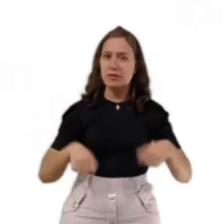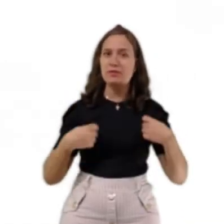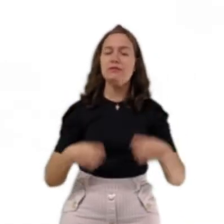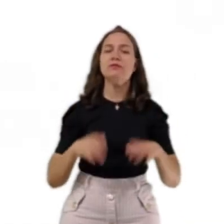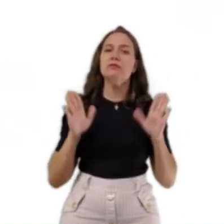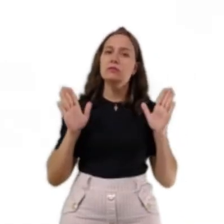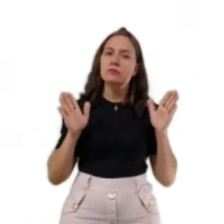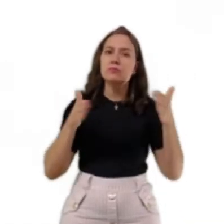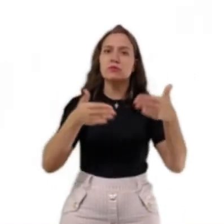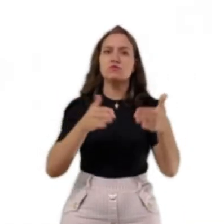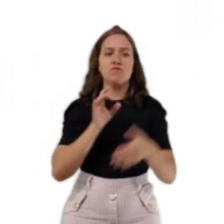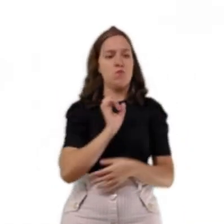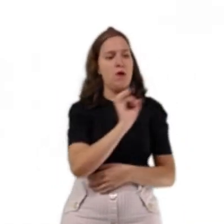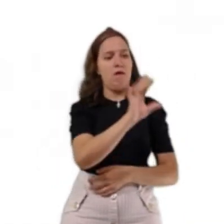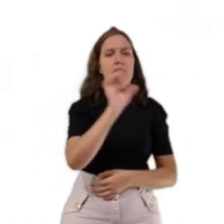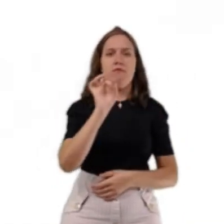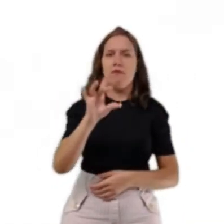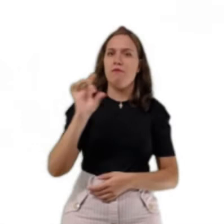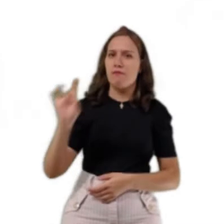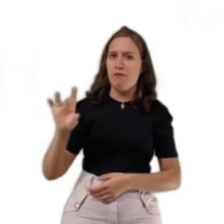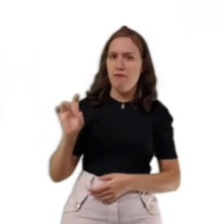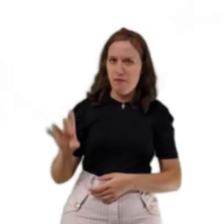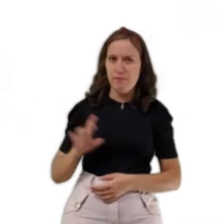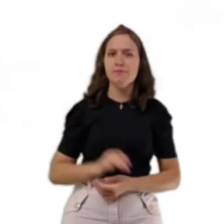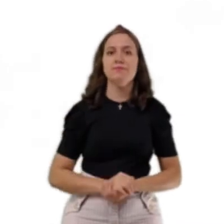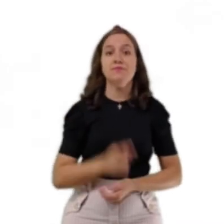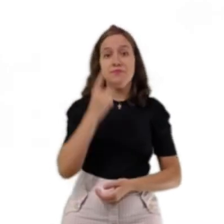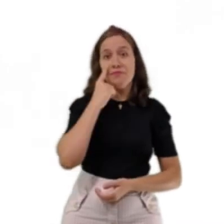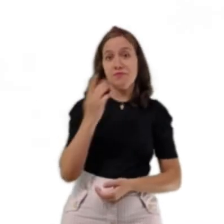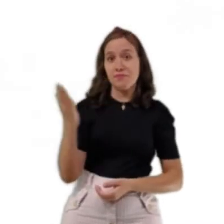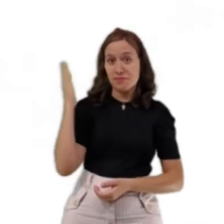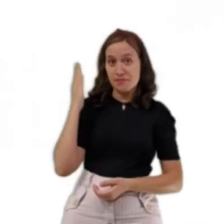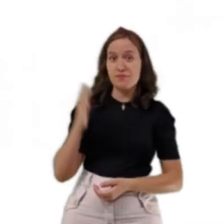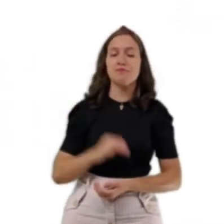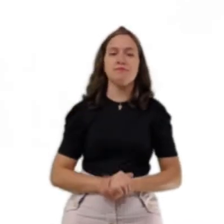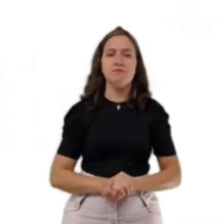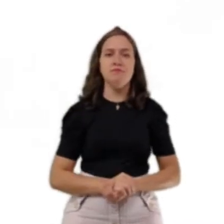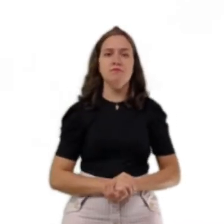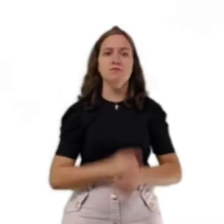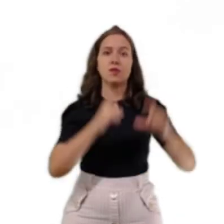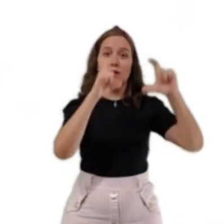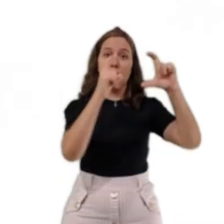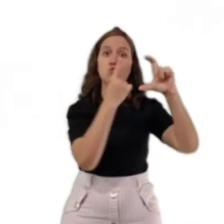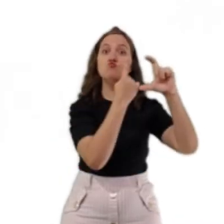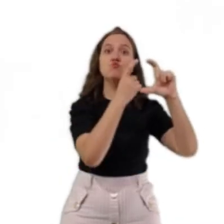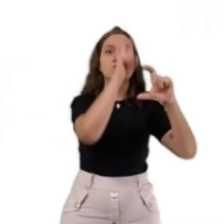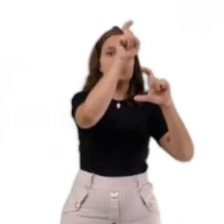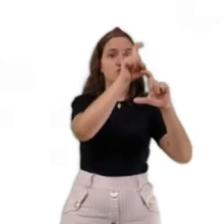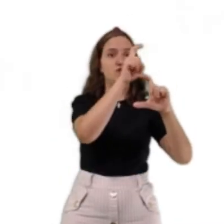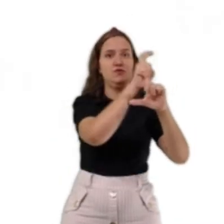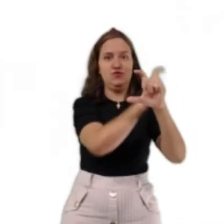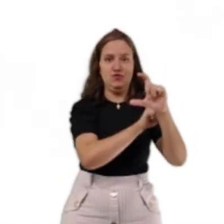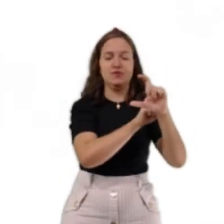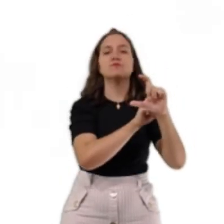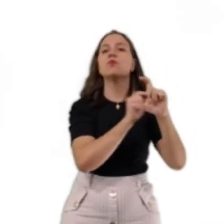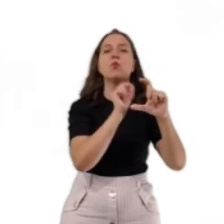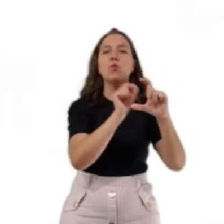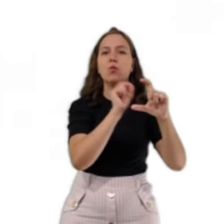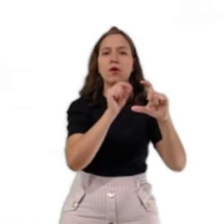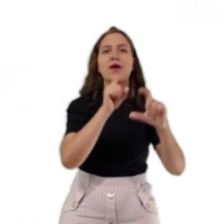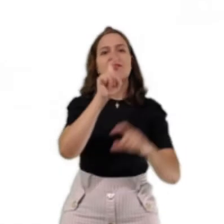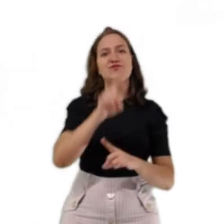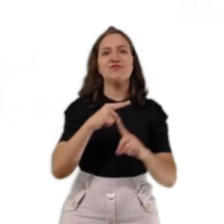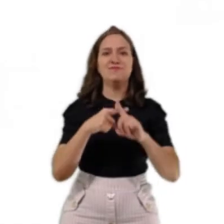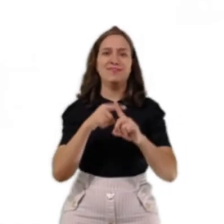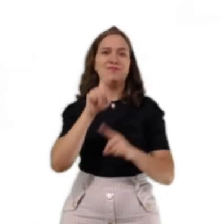área específica de cada uma dela Observe a figura 1 x 1 lado avesso do